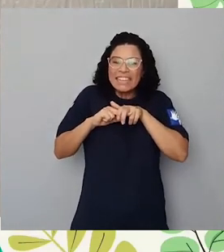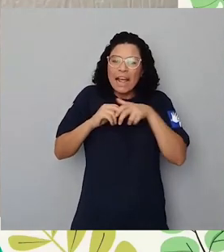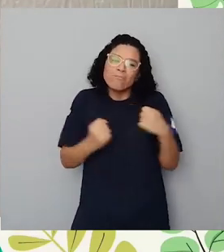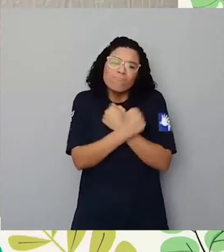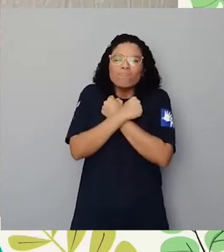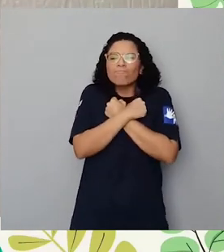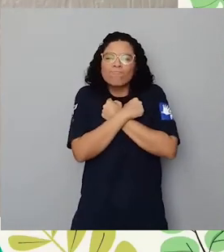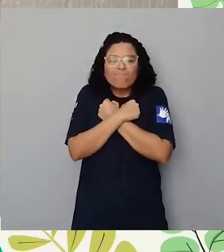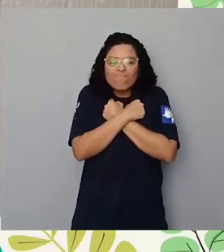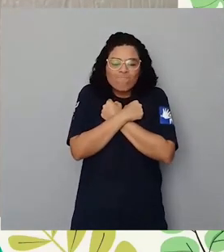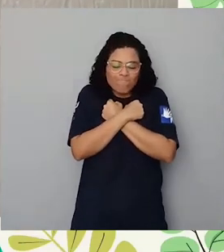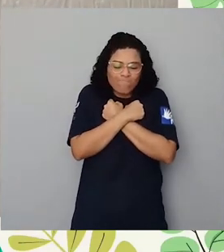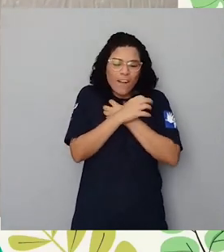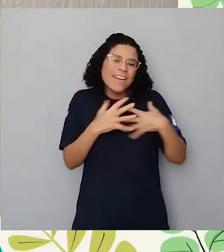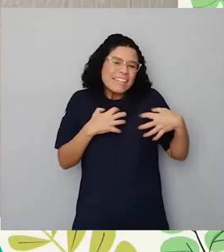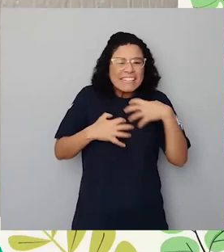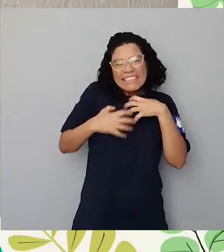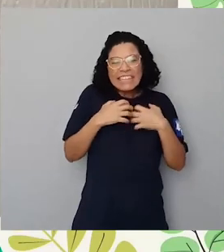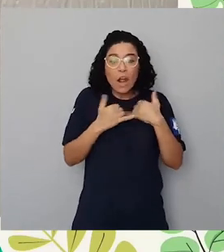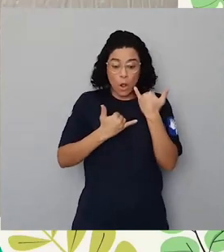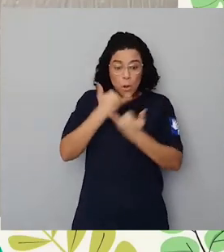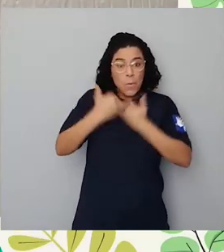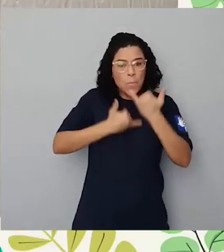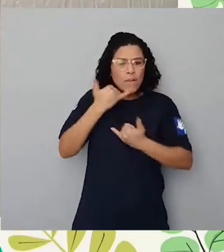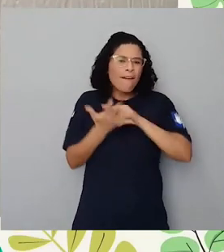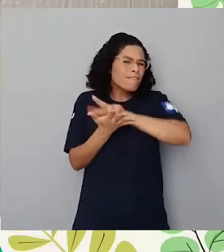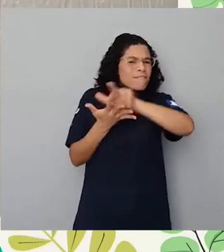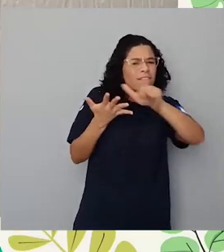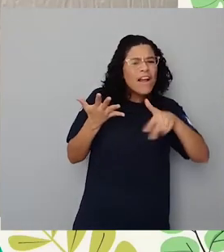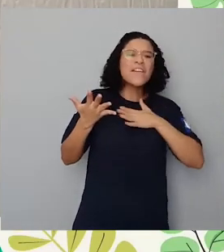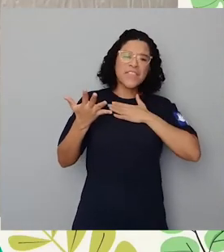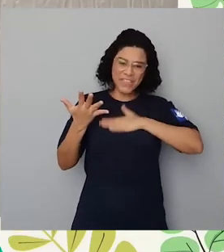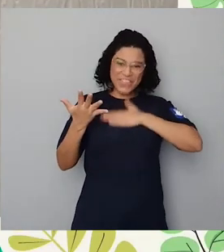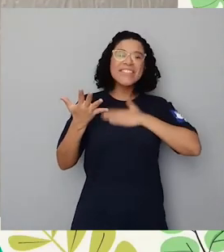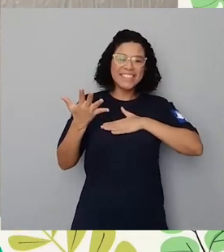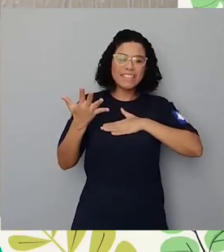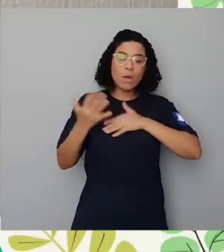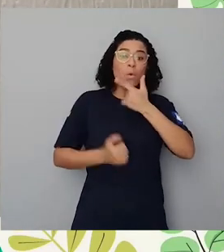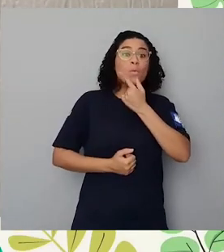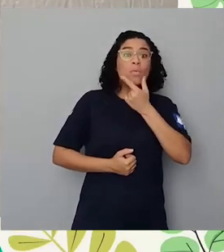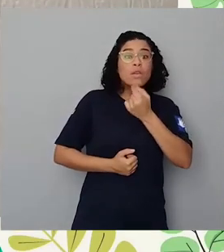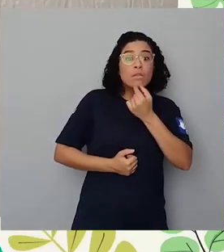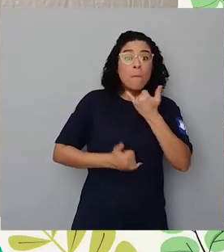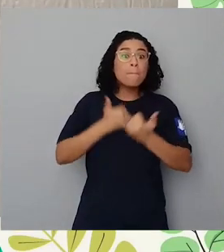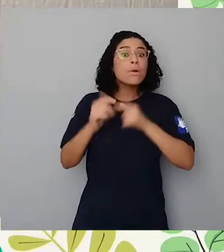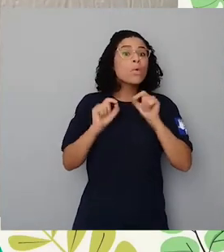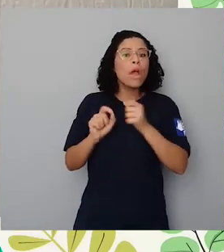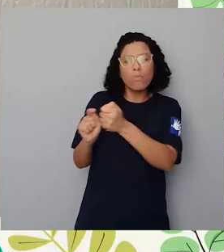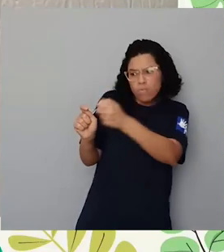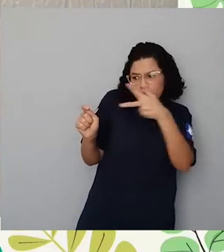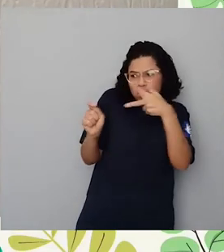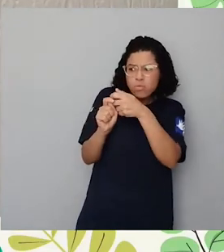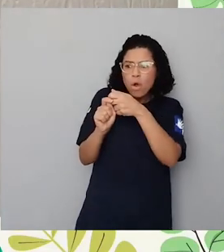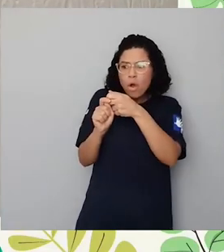faz cócegas. Nós gostamos de brincar de muitas coisas. Os meninos brincam de arco e